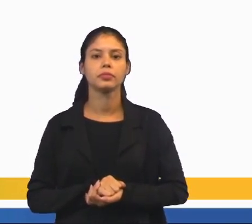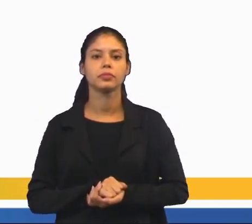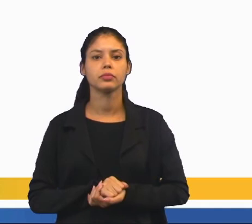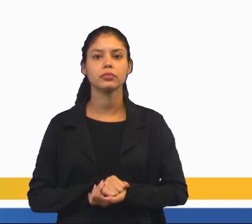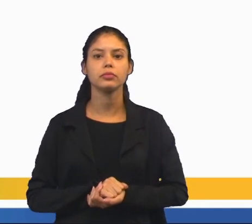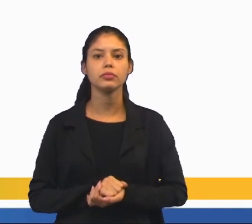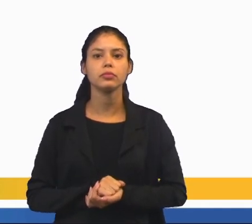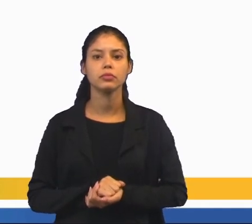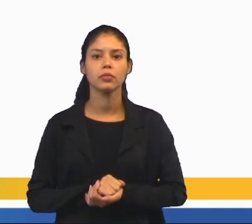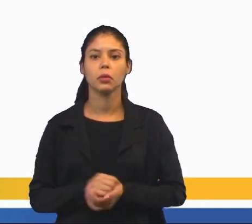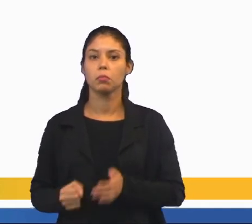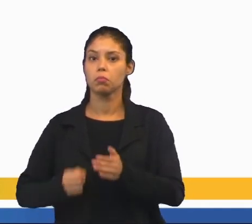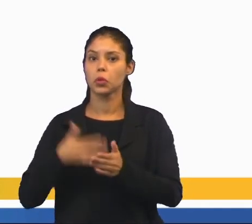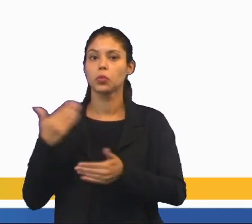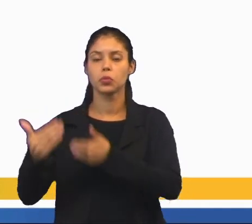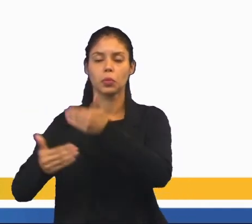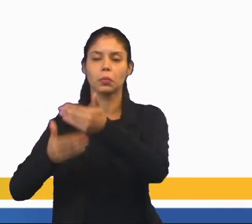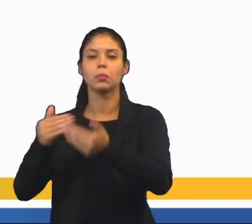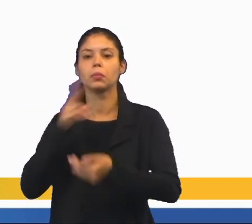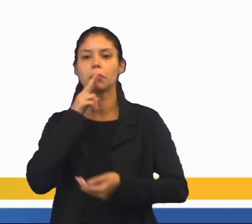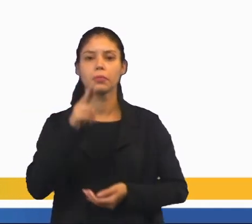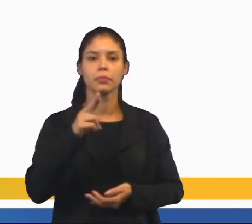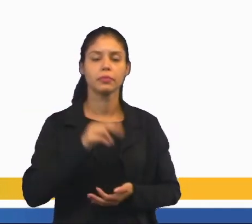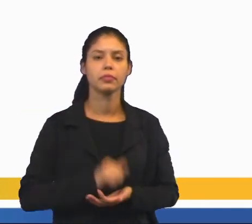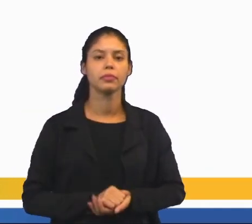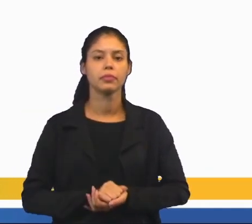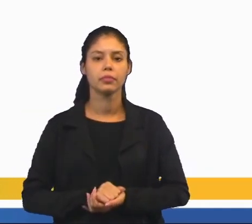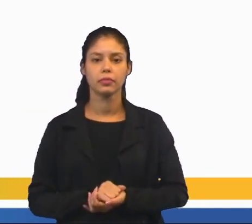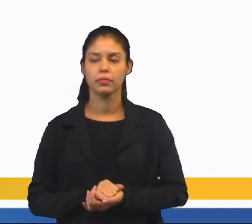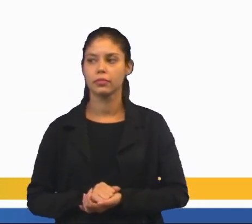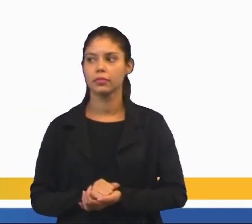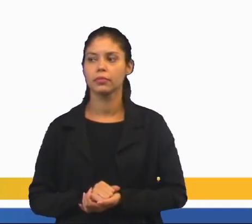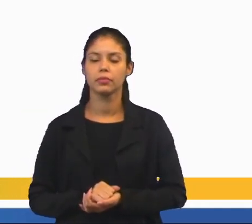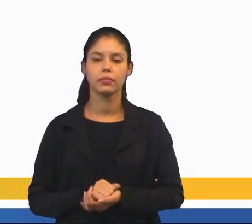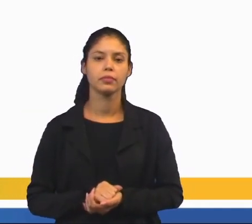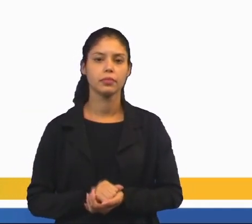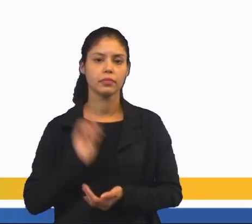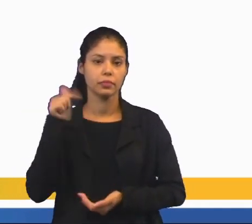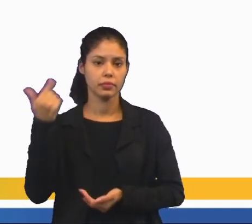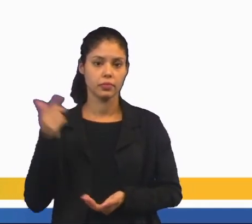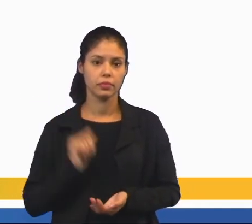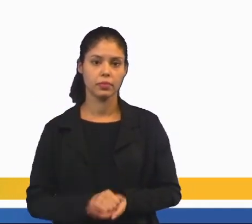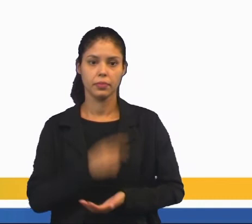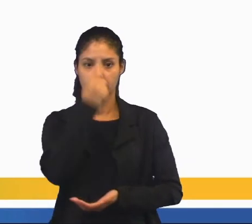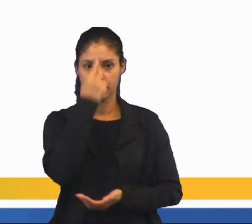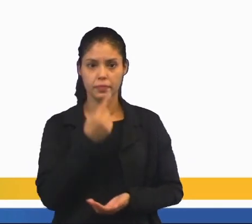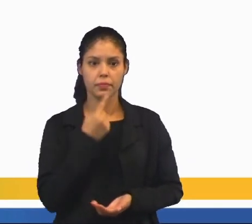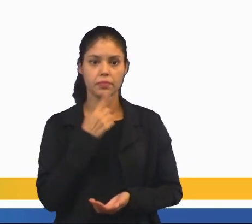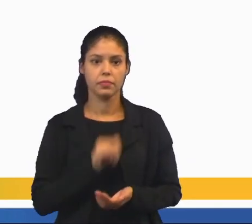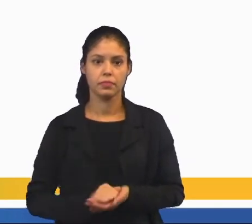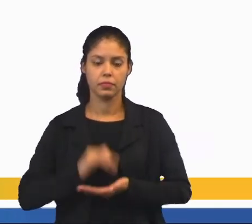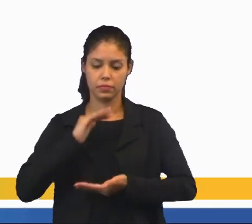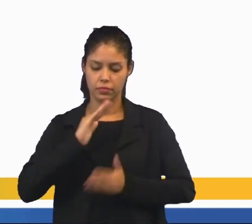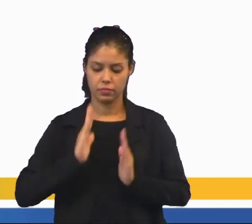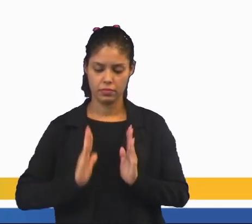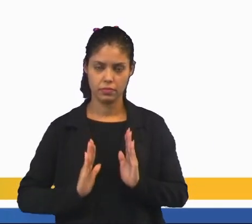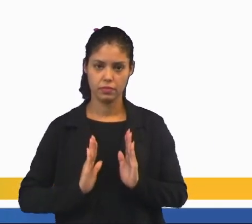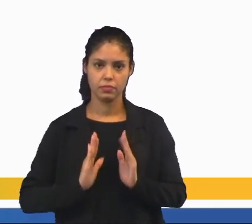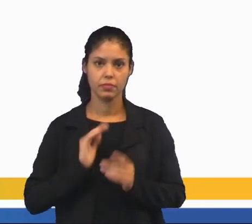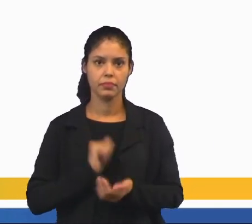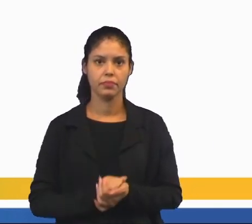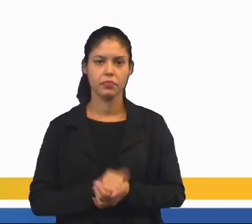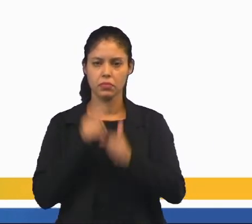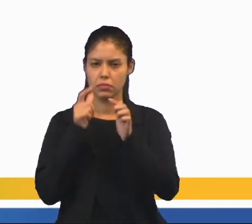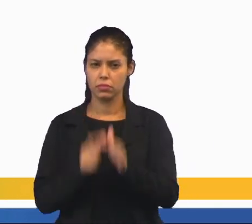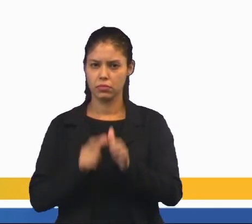juntos? Parabéns para quem respondeu aí ultraprocessados. A próxima imagem é o pêssego em calda. Onde que ele